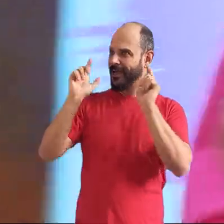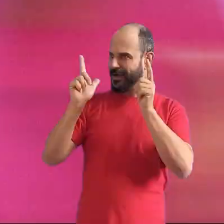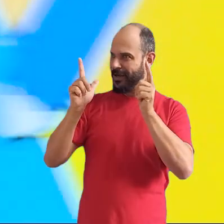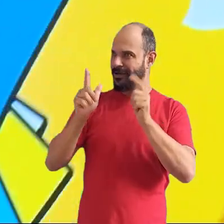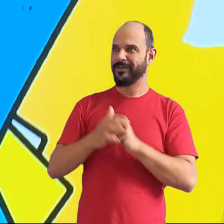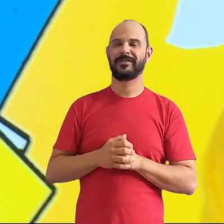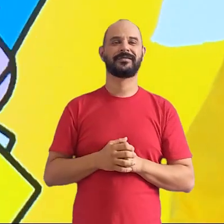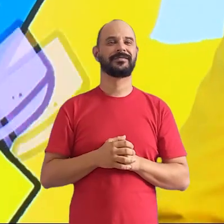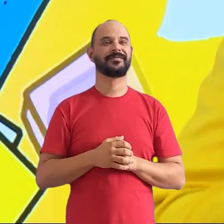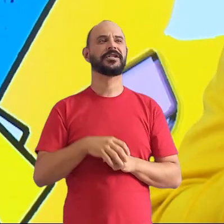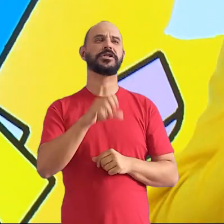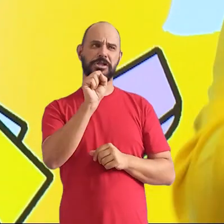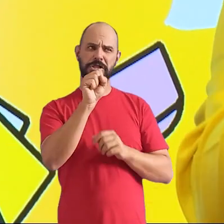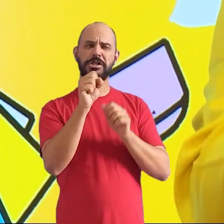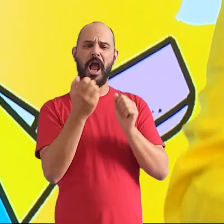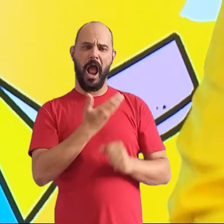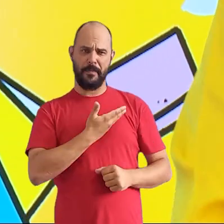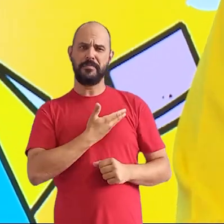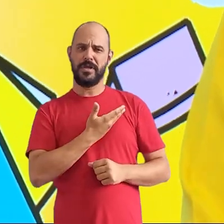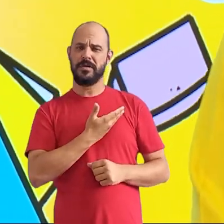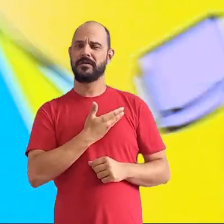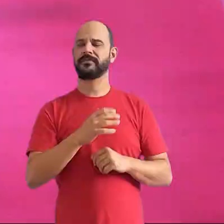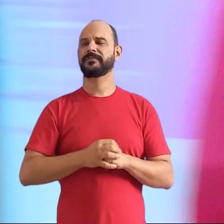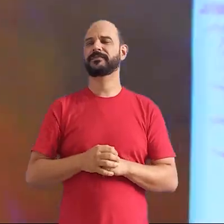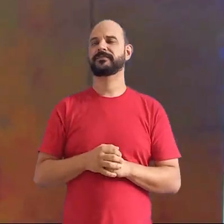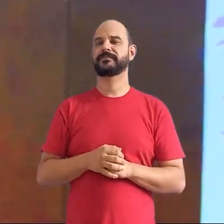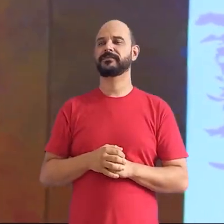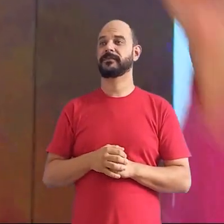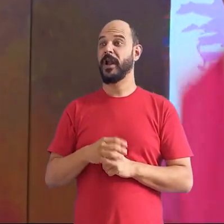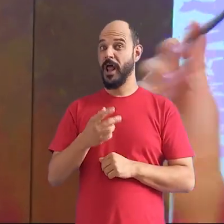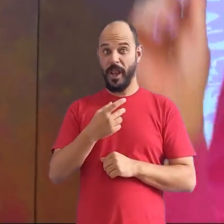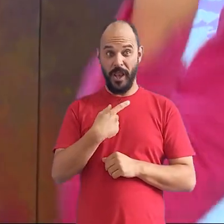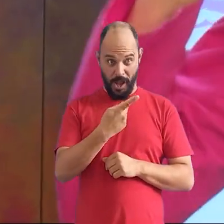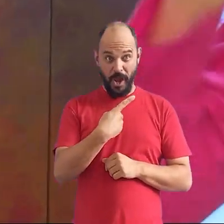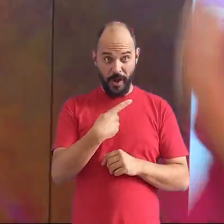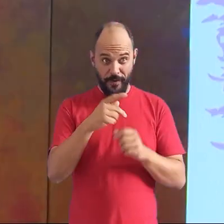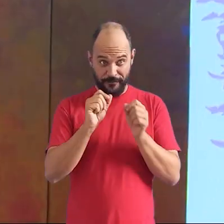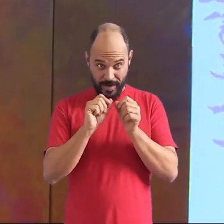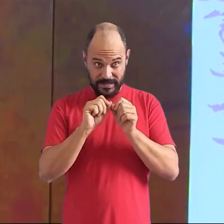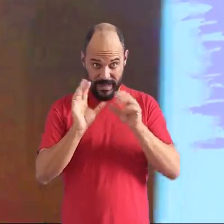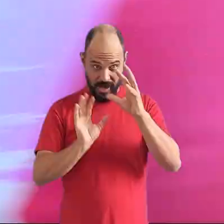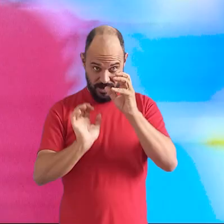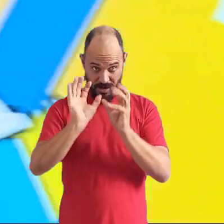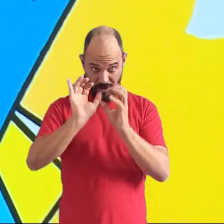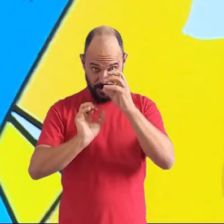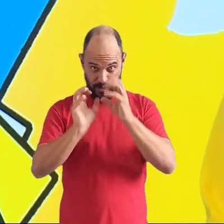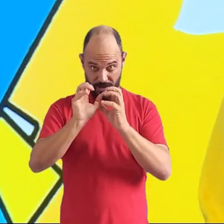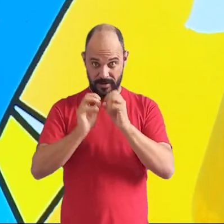divertido? E super camarada. E a gente mesmo vai fazer?